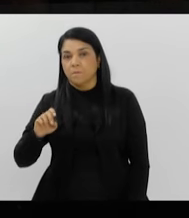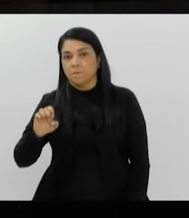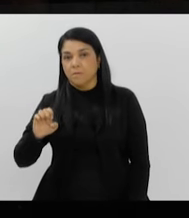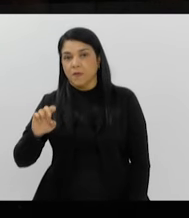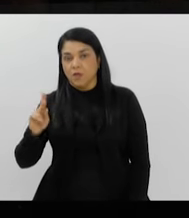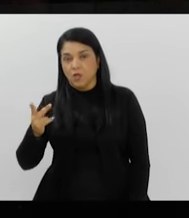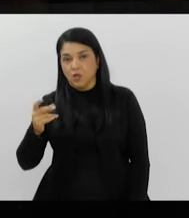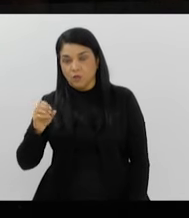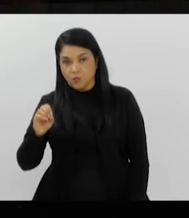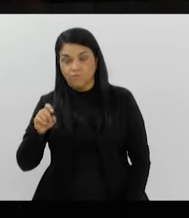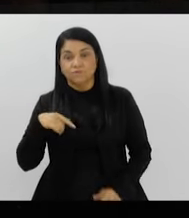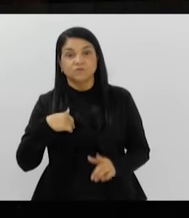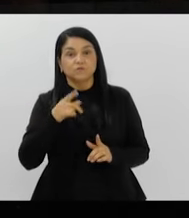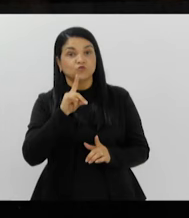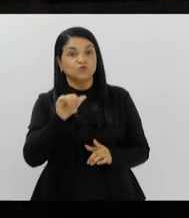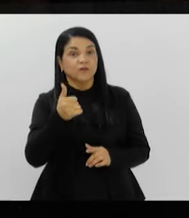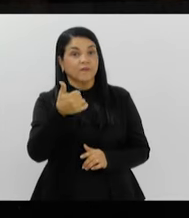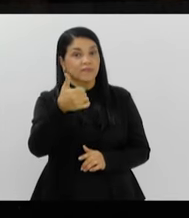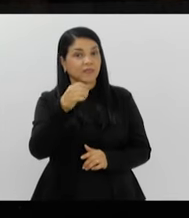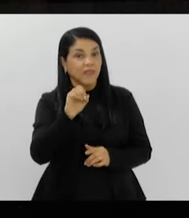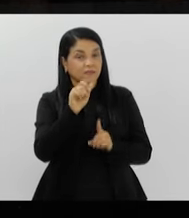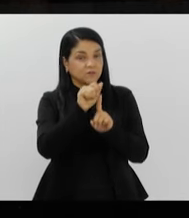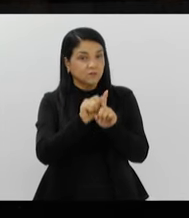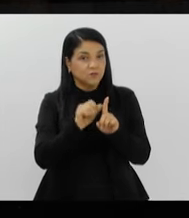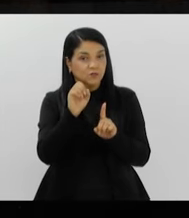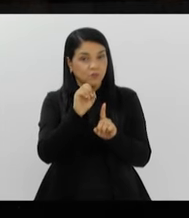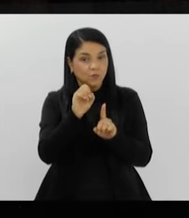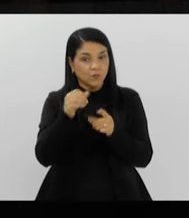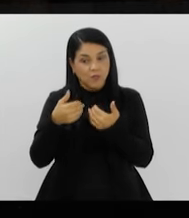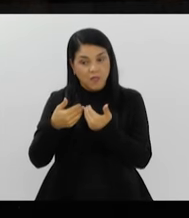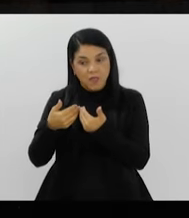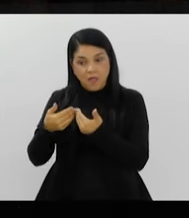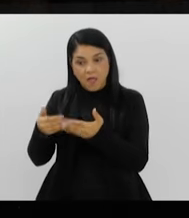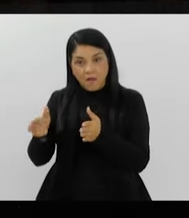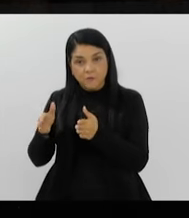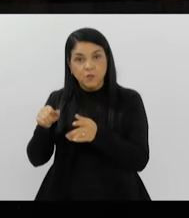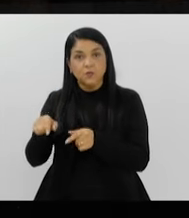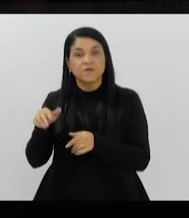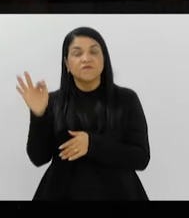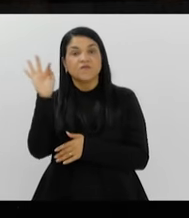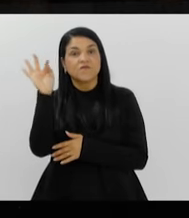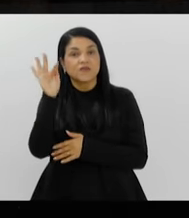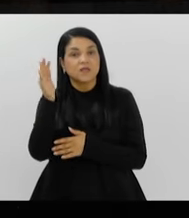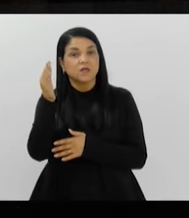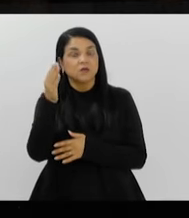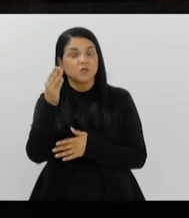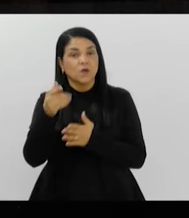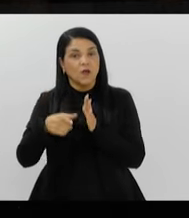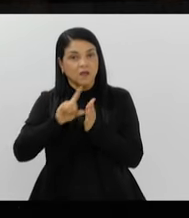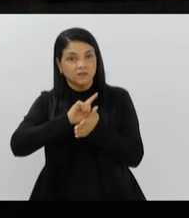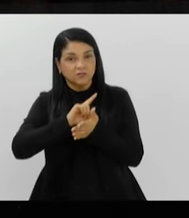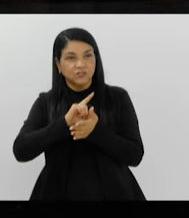de outubro. E ele abriu o empenho em fevereiro. Quer dizer, o ano de